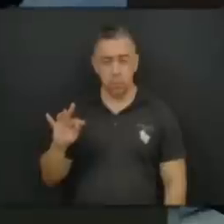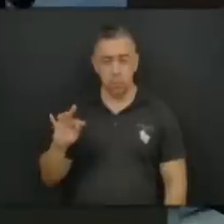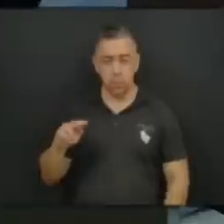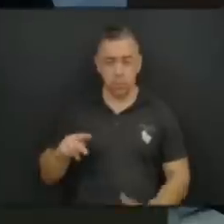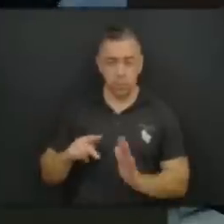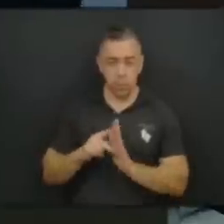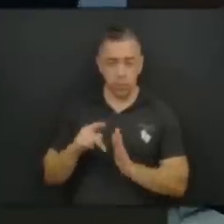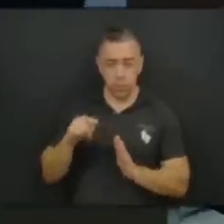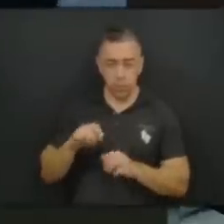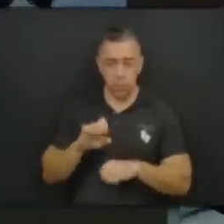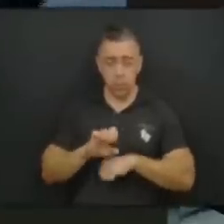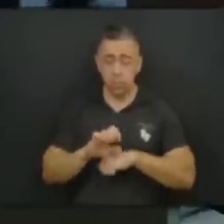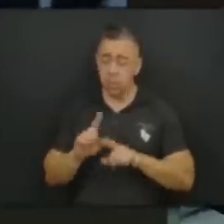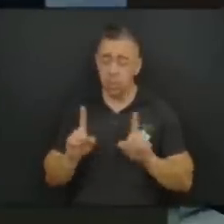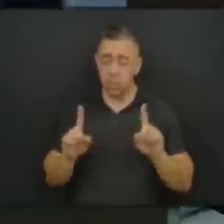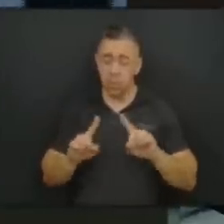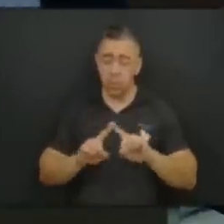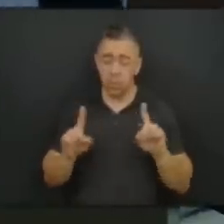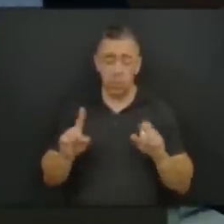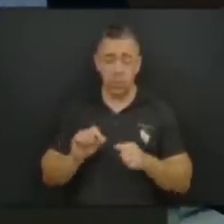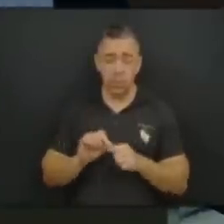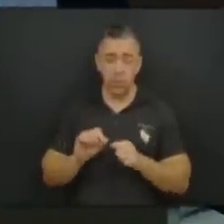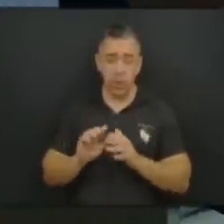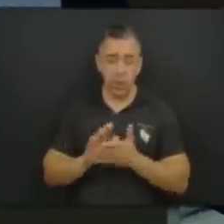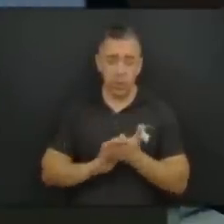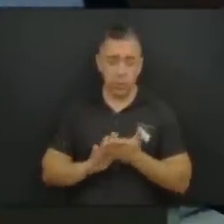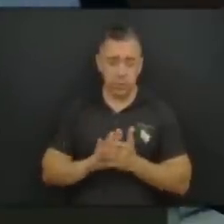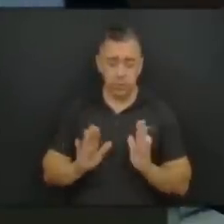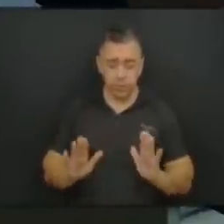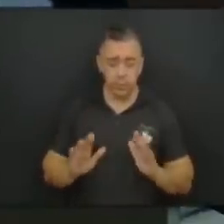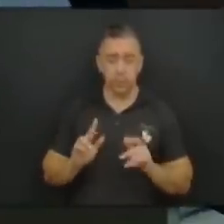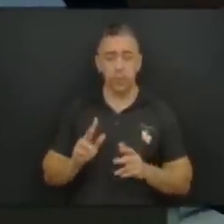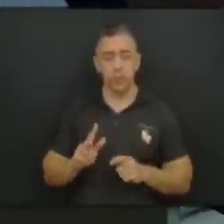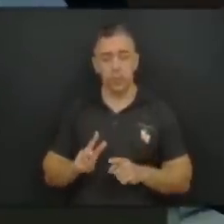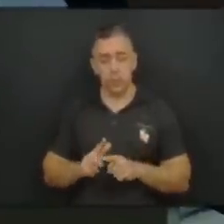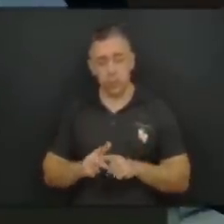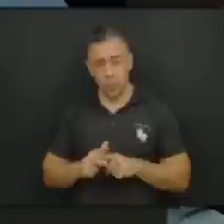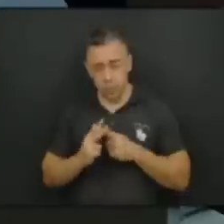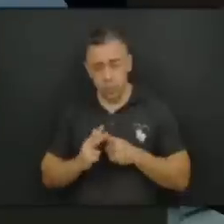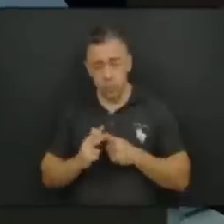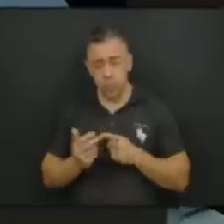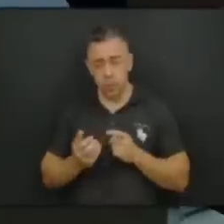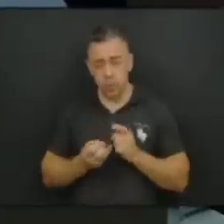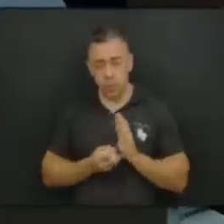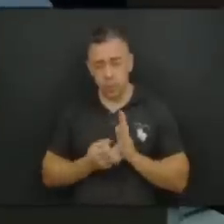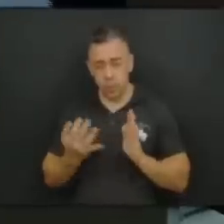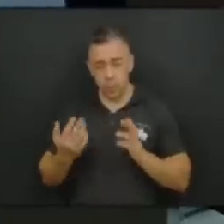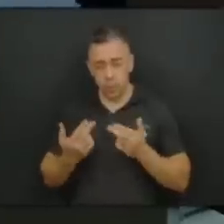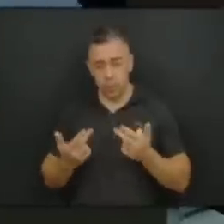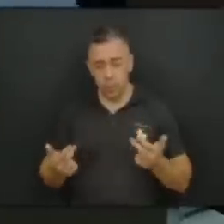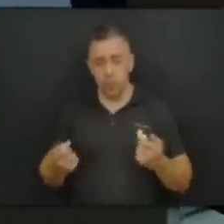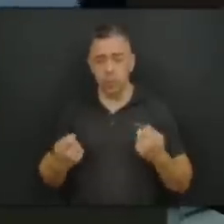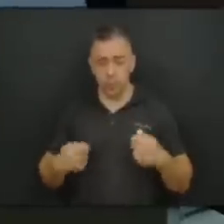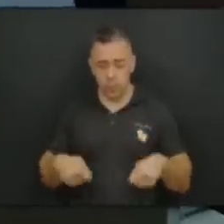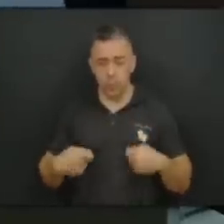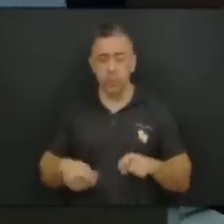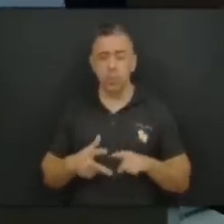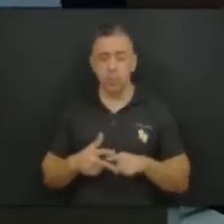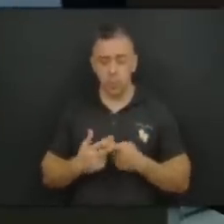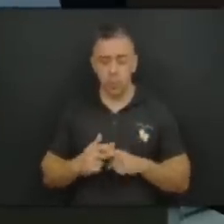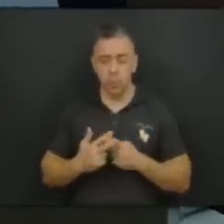já que não faz pelo menos vamos consertar algumas coisas que tem que ser